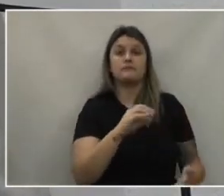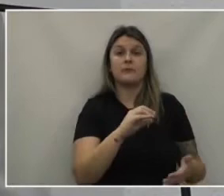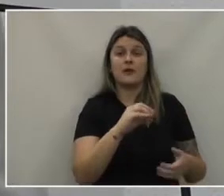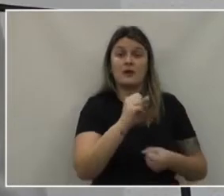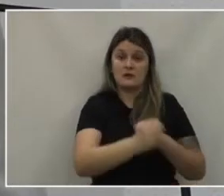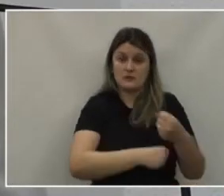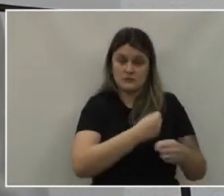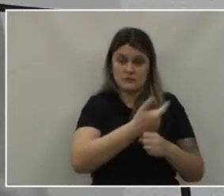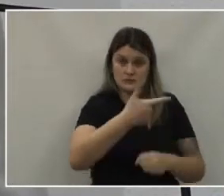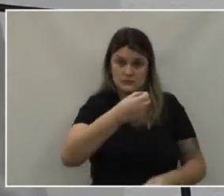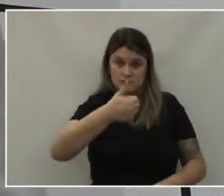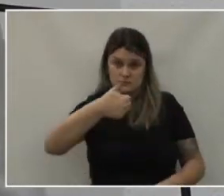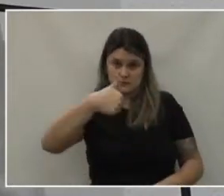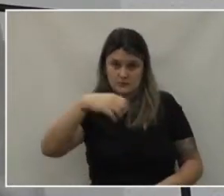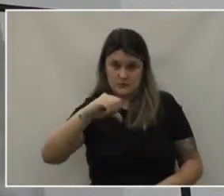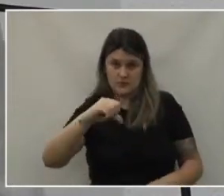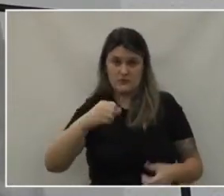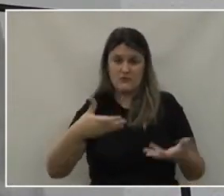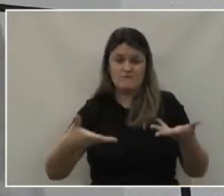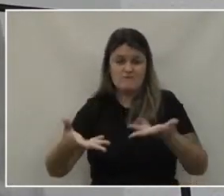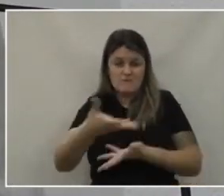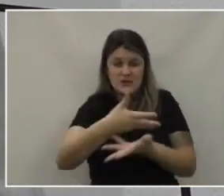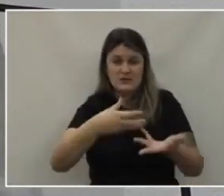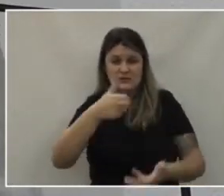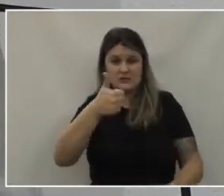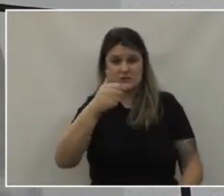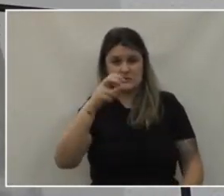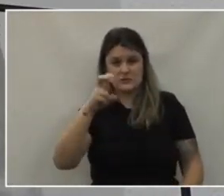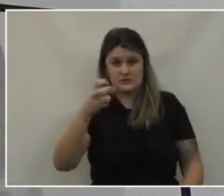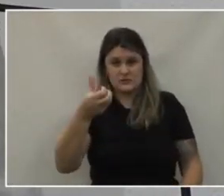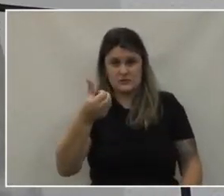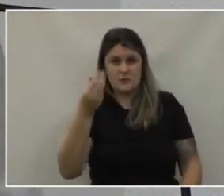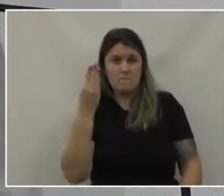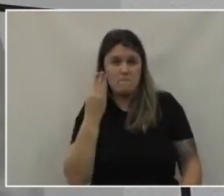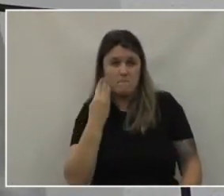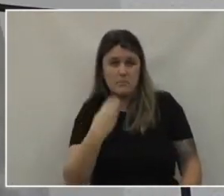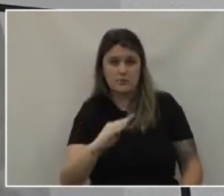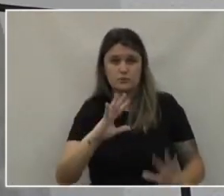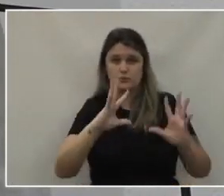movimentará 156 bilhões em todo o Brasil.